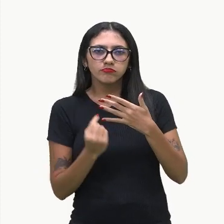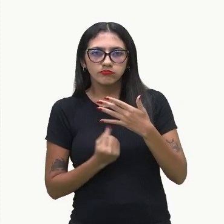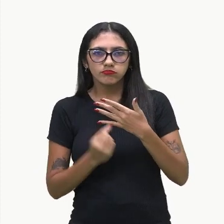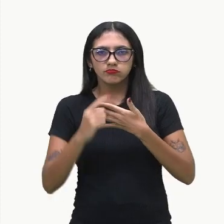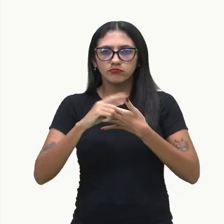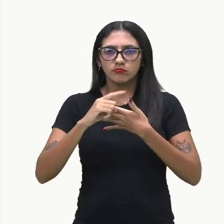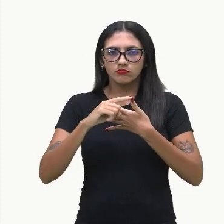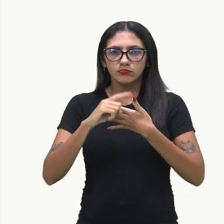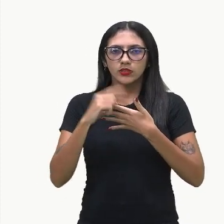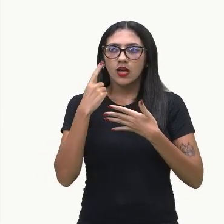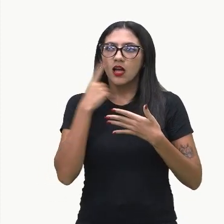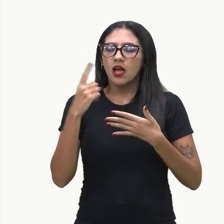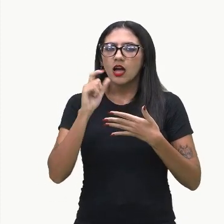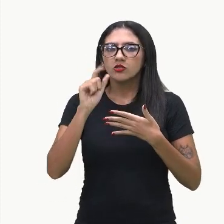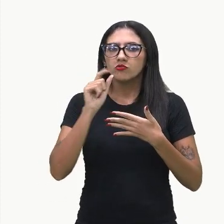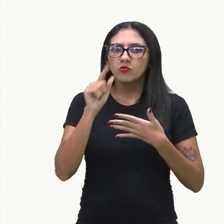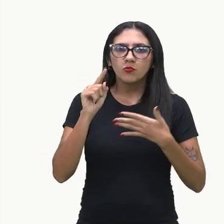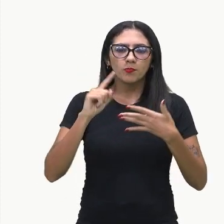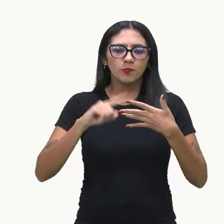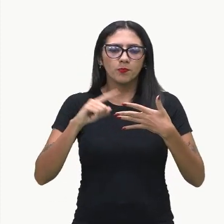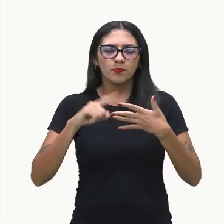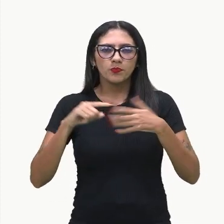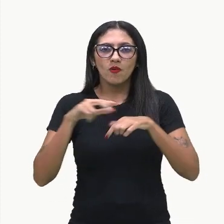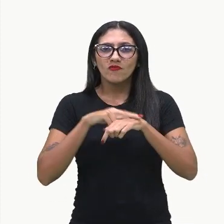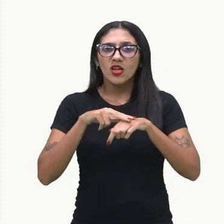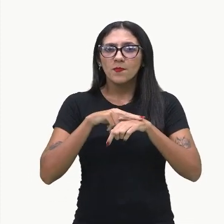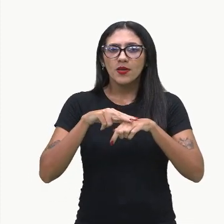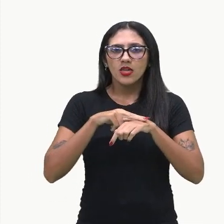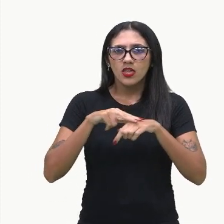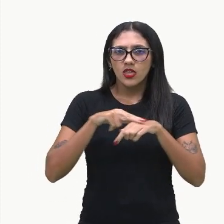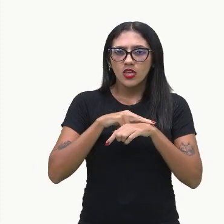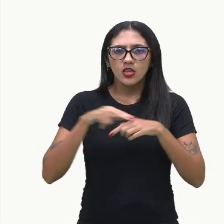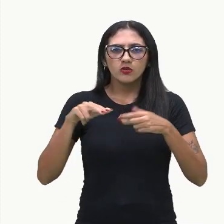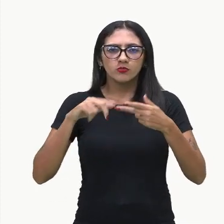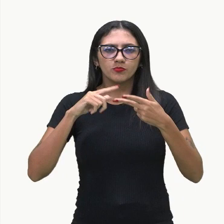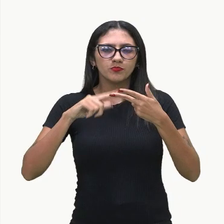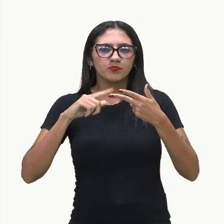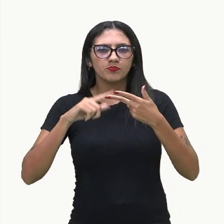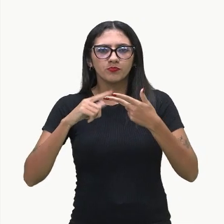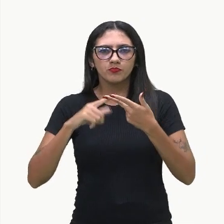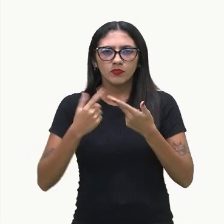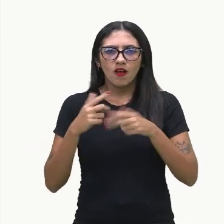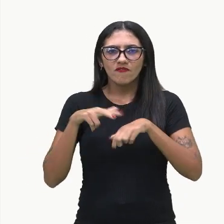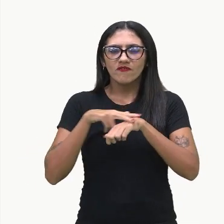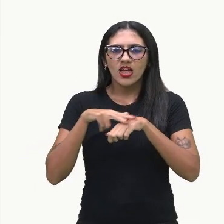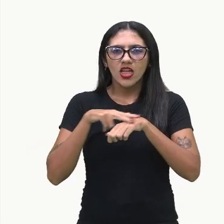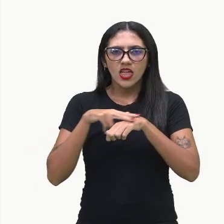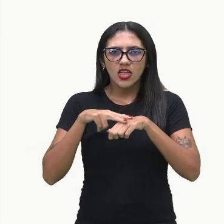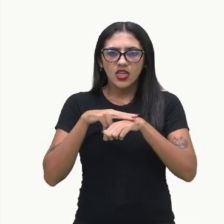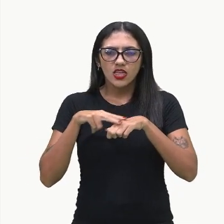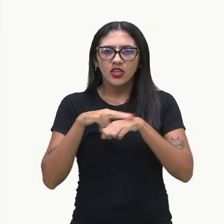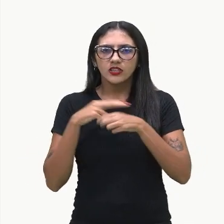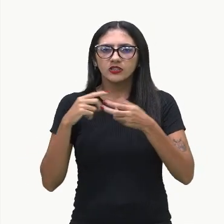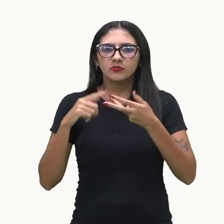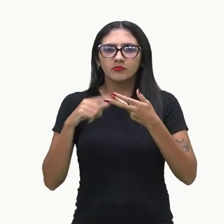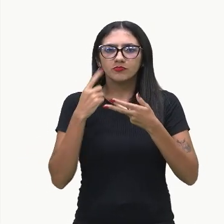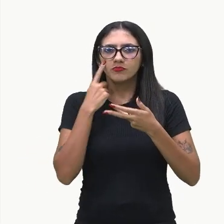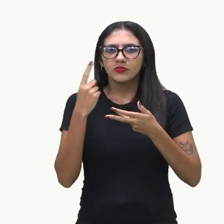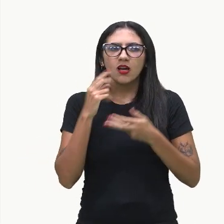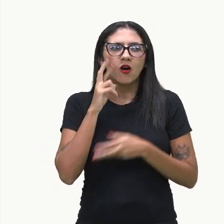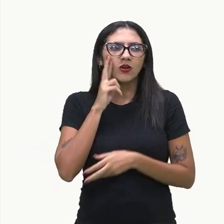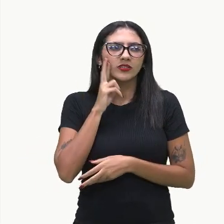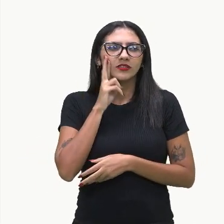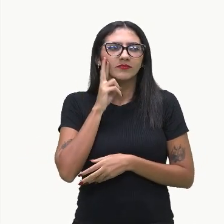ângulos correspondentes, ângulos alternos internos, ângulos alternos externos,